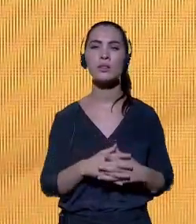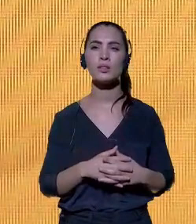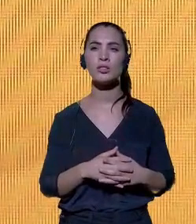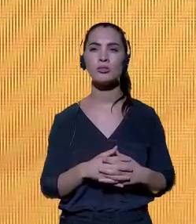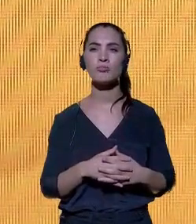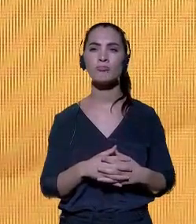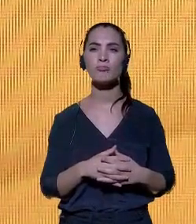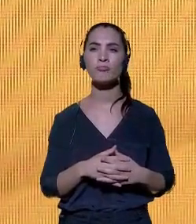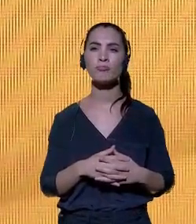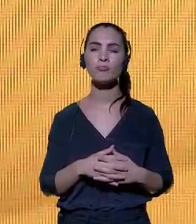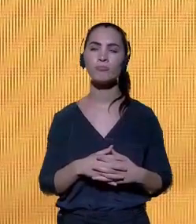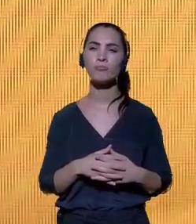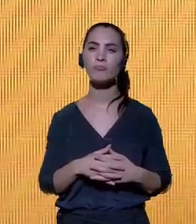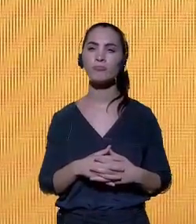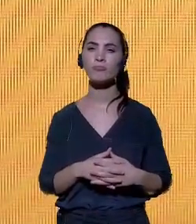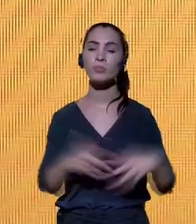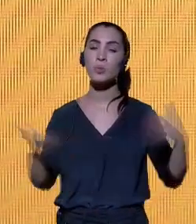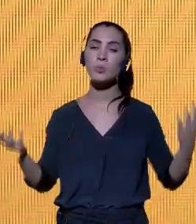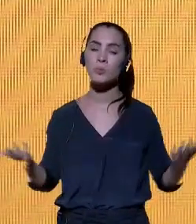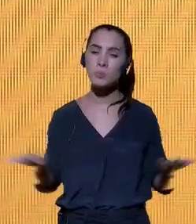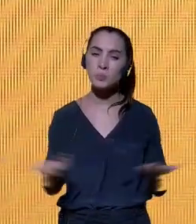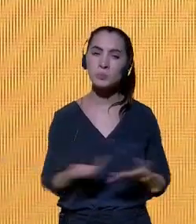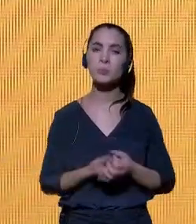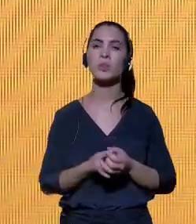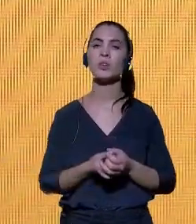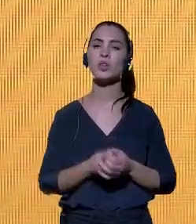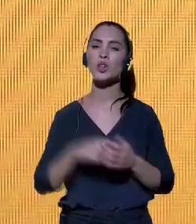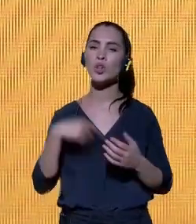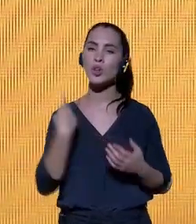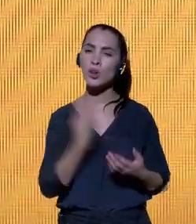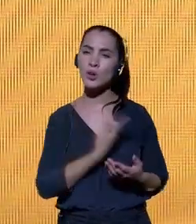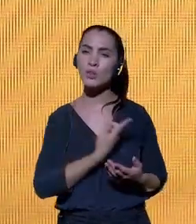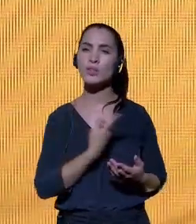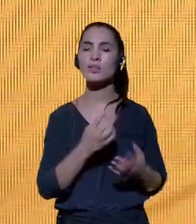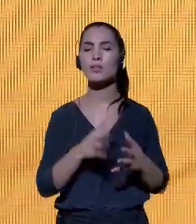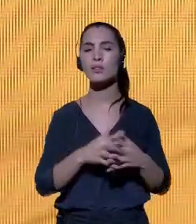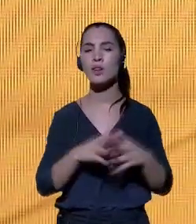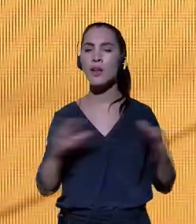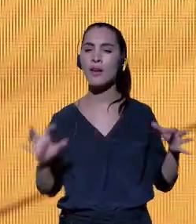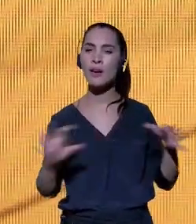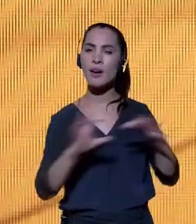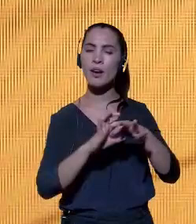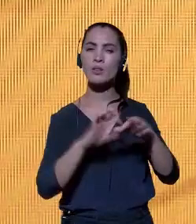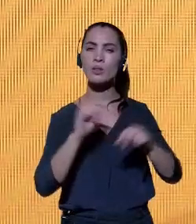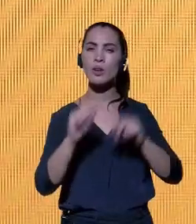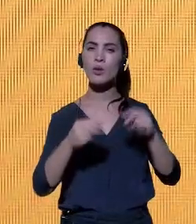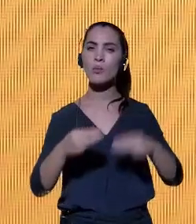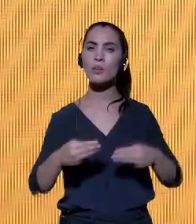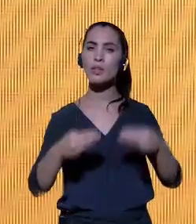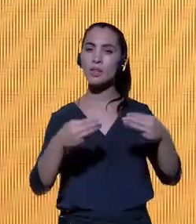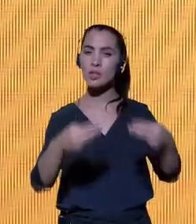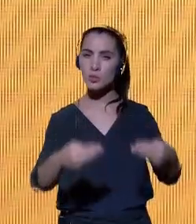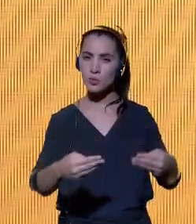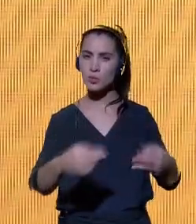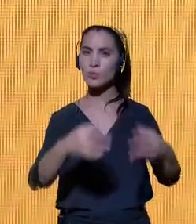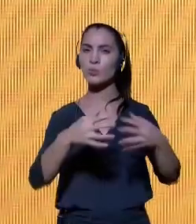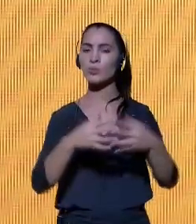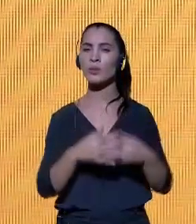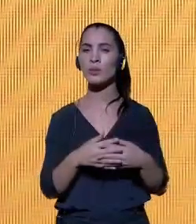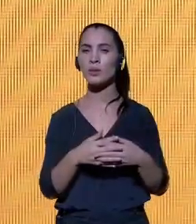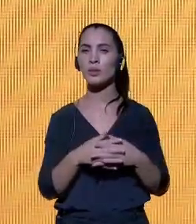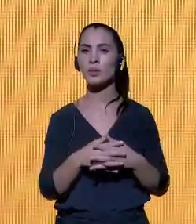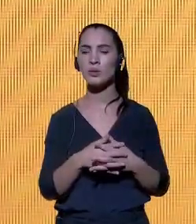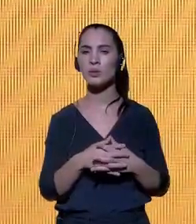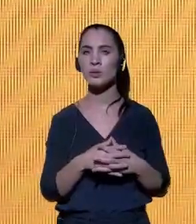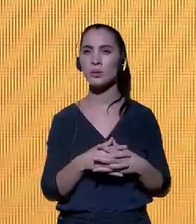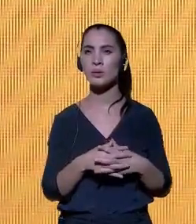E uma iniciativa que nós estabelecemos com o ministro Guedes e